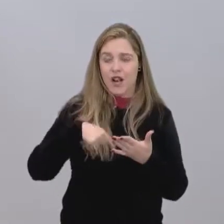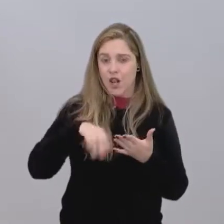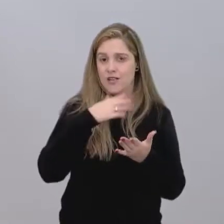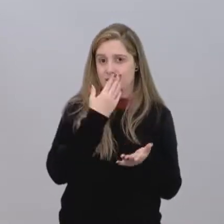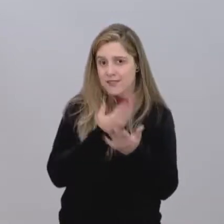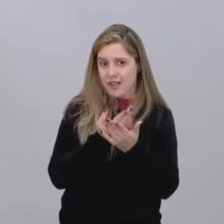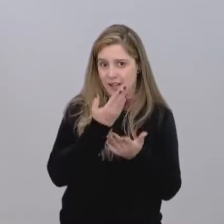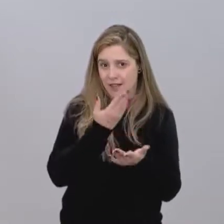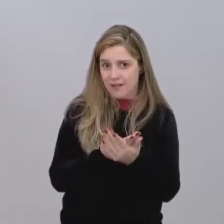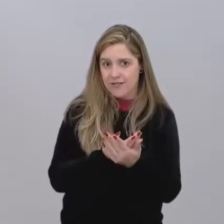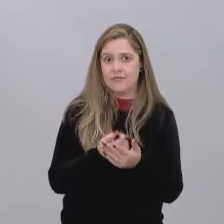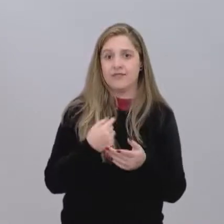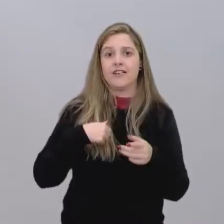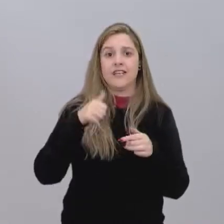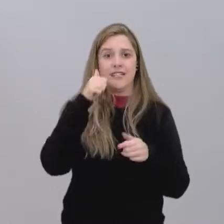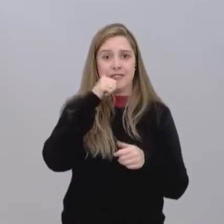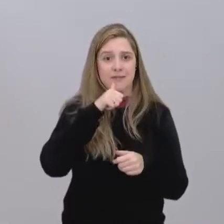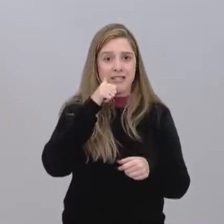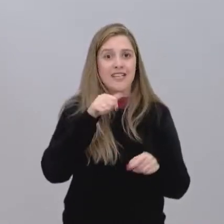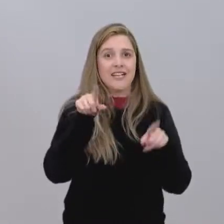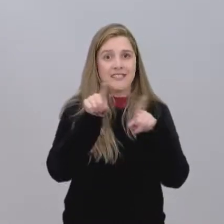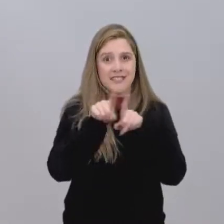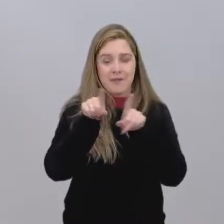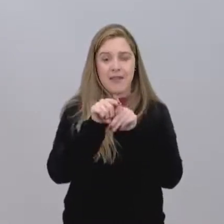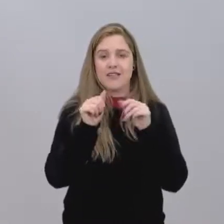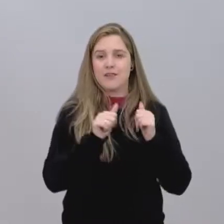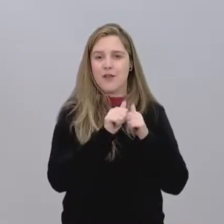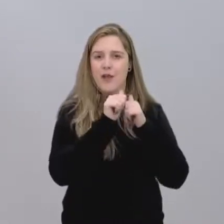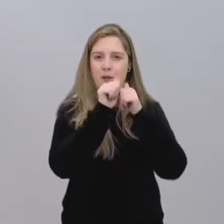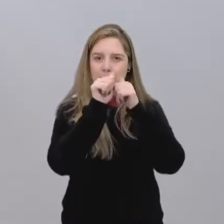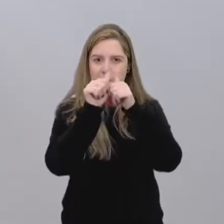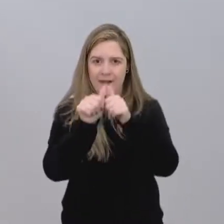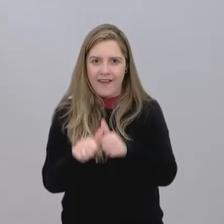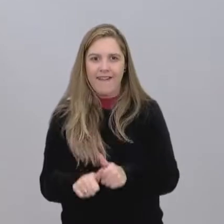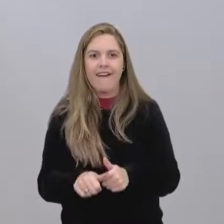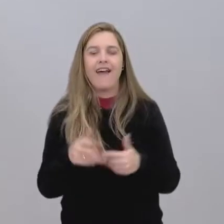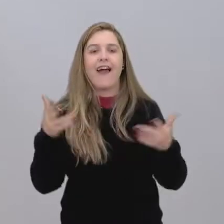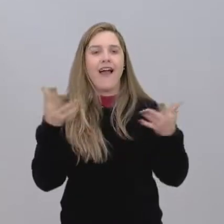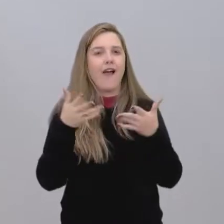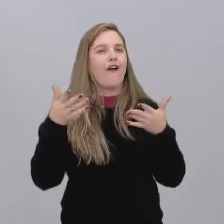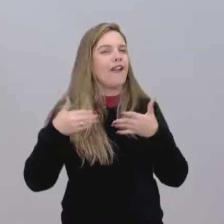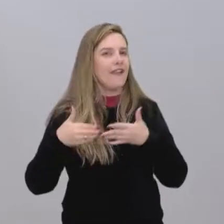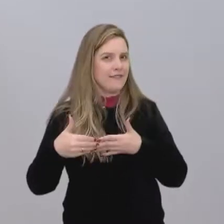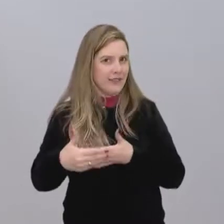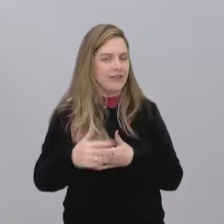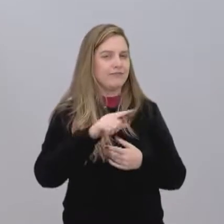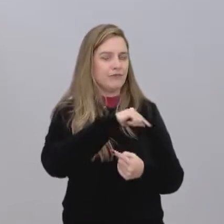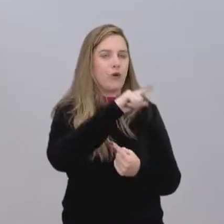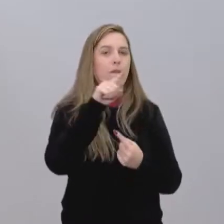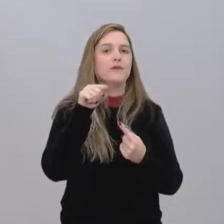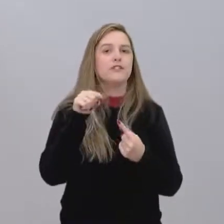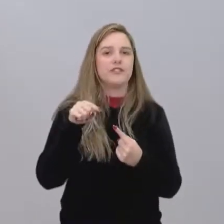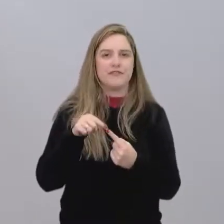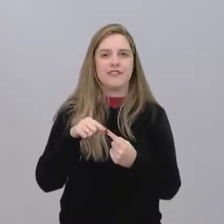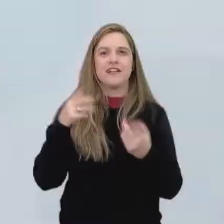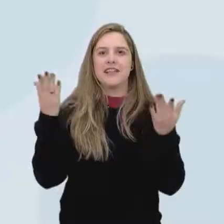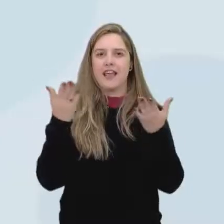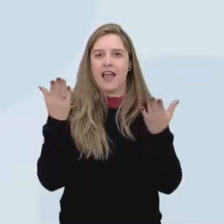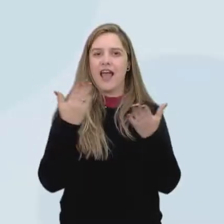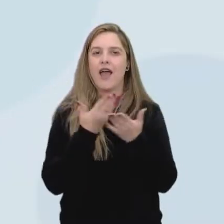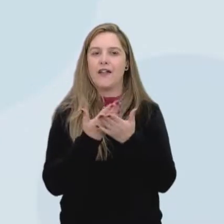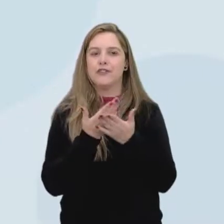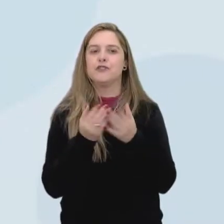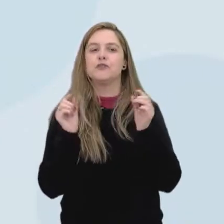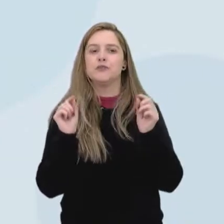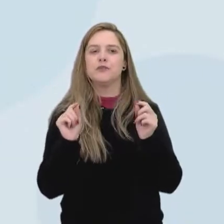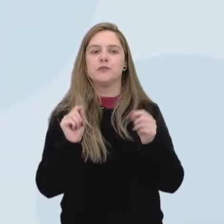aula e das meninas que estão aí nos acompanhando, vamos então agora sim para os objetivos da nossa aula de hoje, que vai